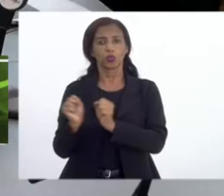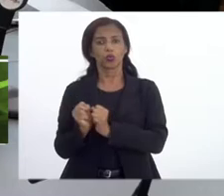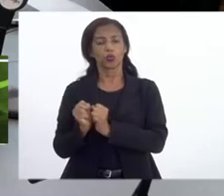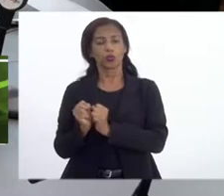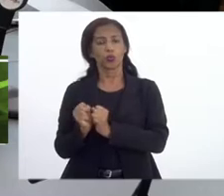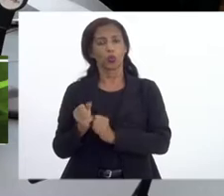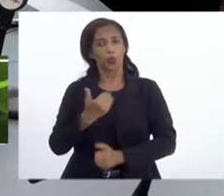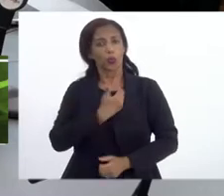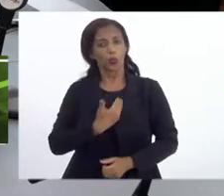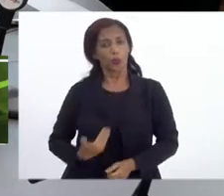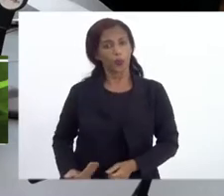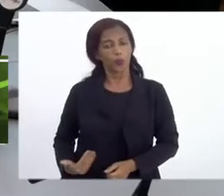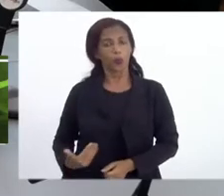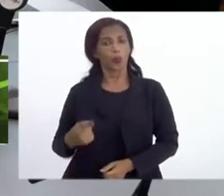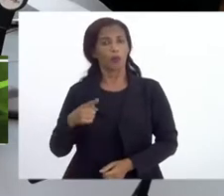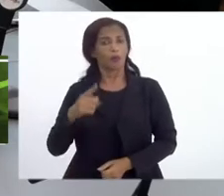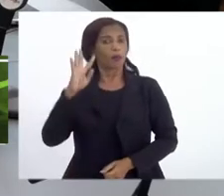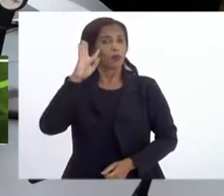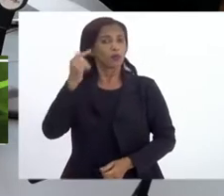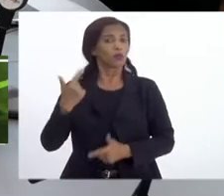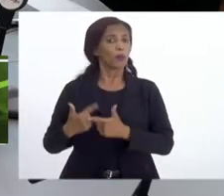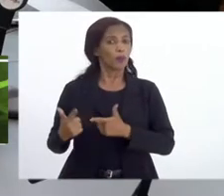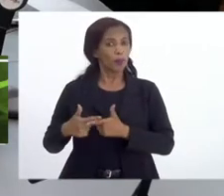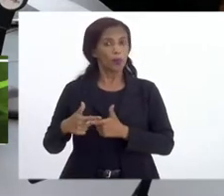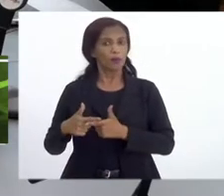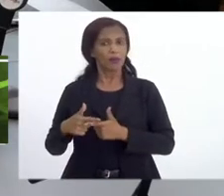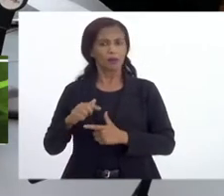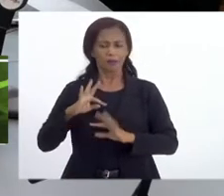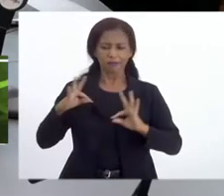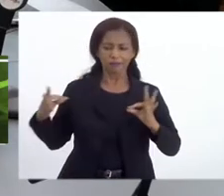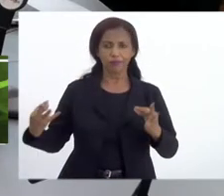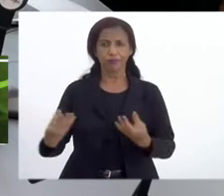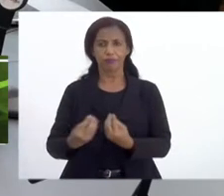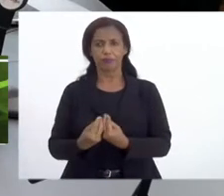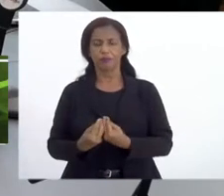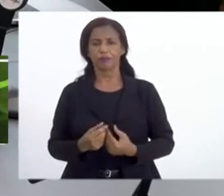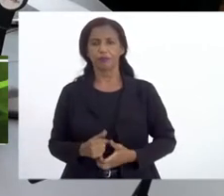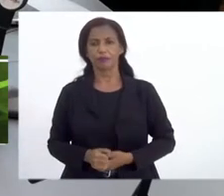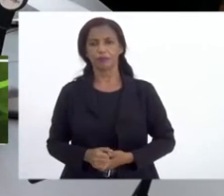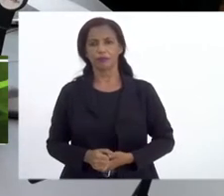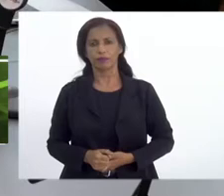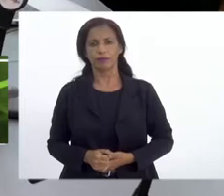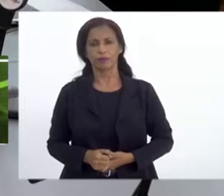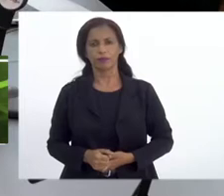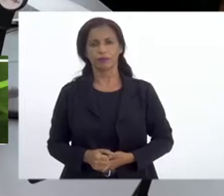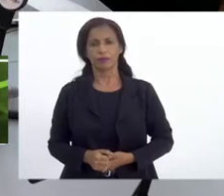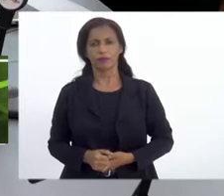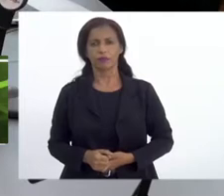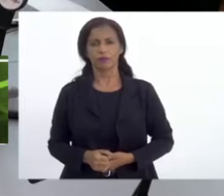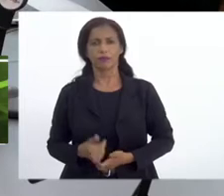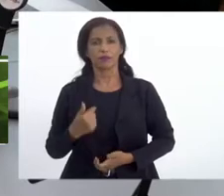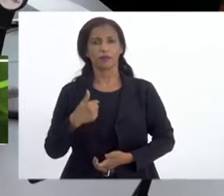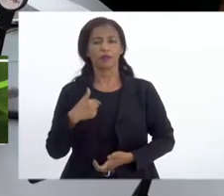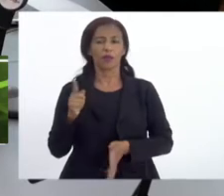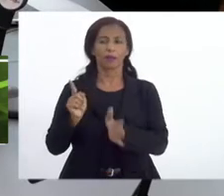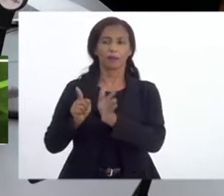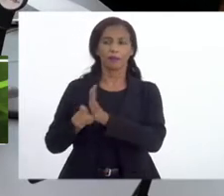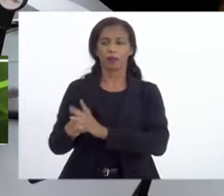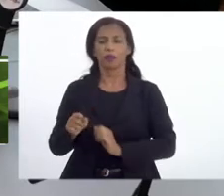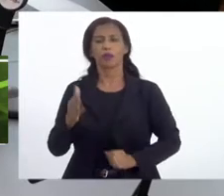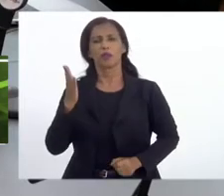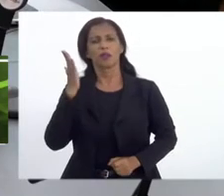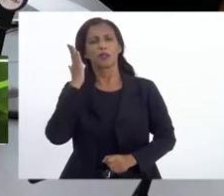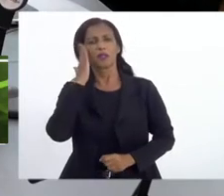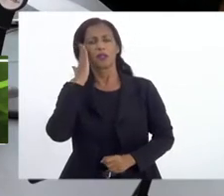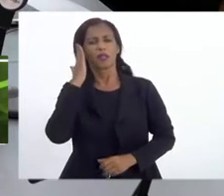sanar esses problemas no entorno, certo? Eu posso fazer uma pergunta para ele? Eu gostaria de saber se